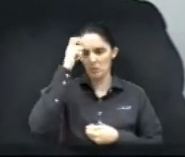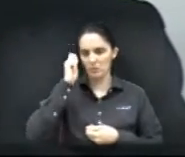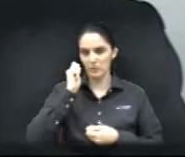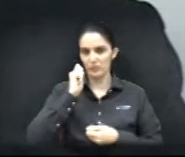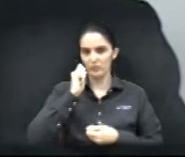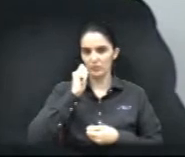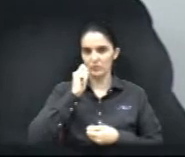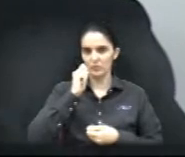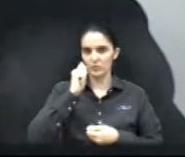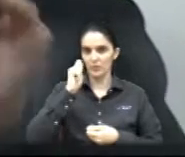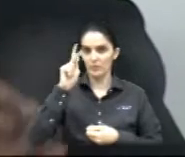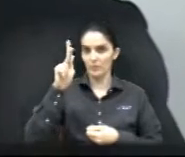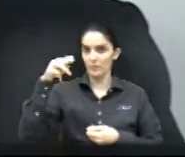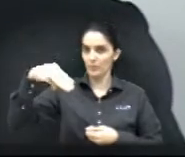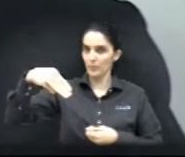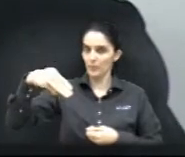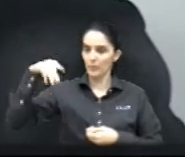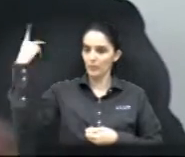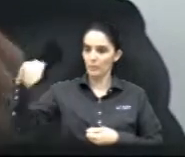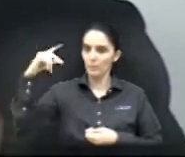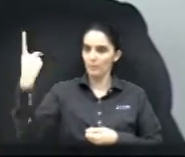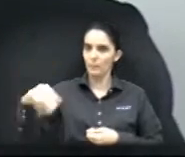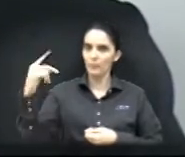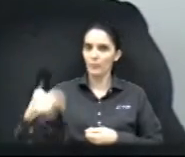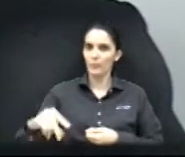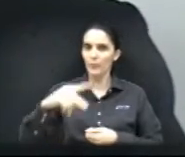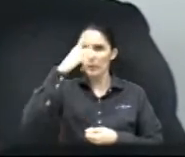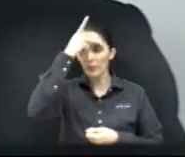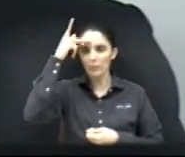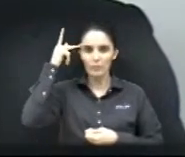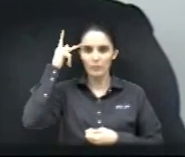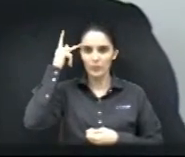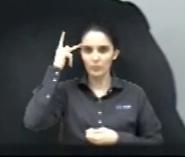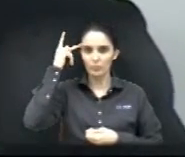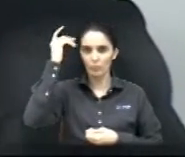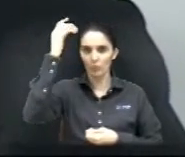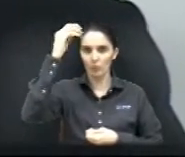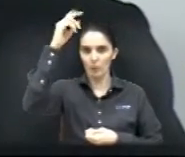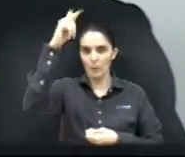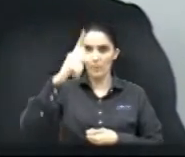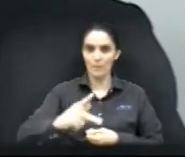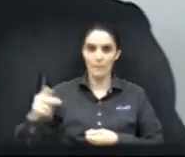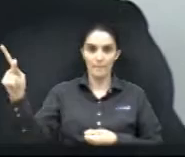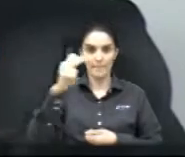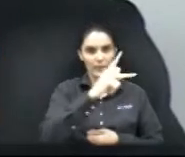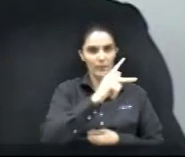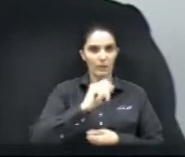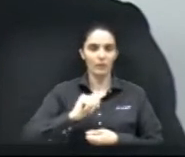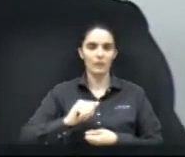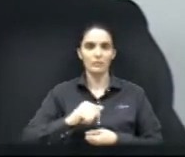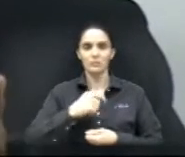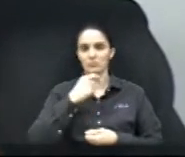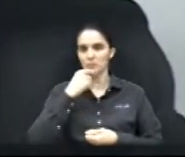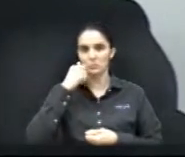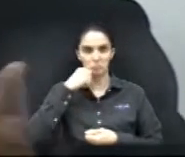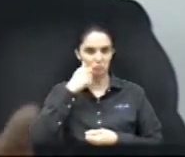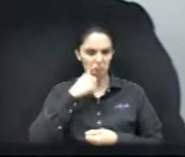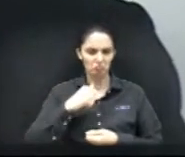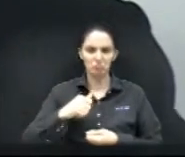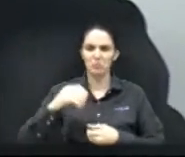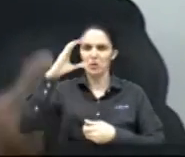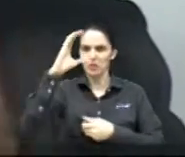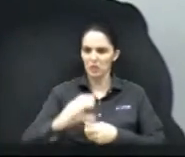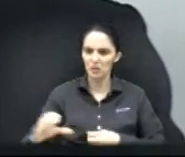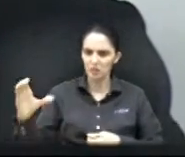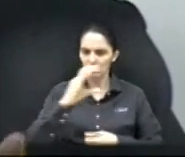militar lá bater em religiosos, que lá estava padre, freira, seminarista, à época. E muita gente não viu